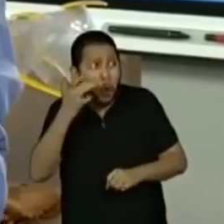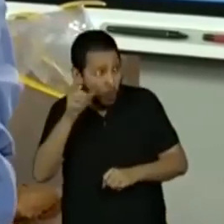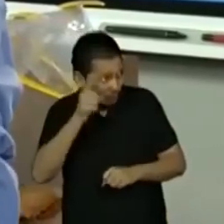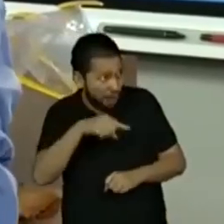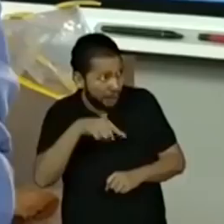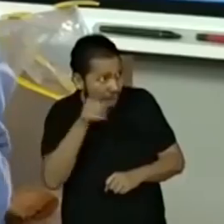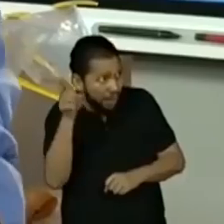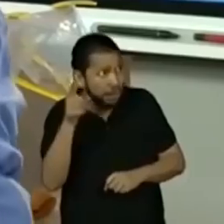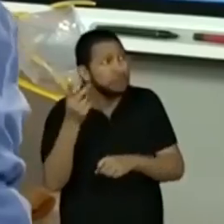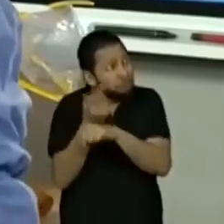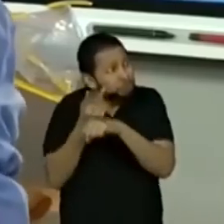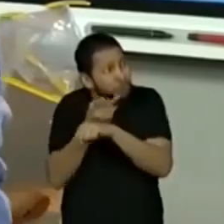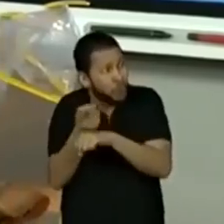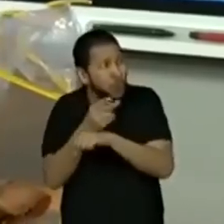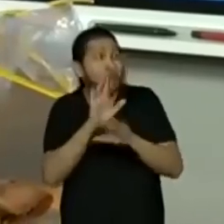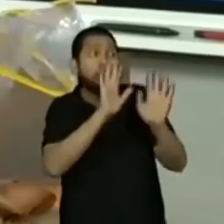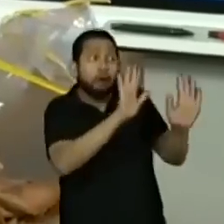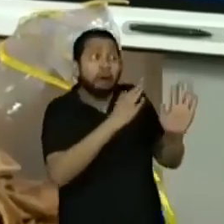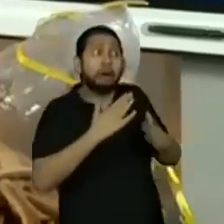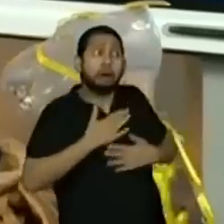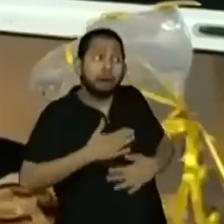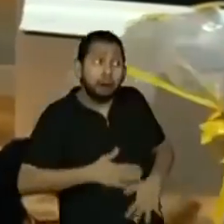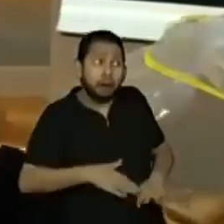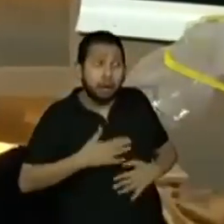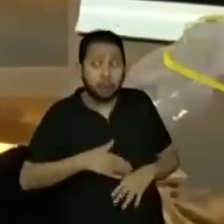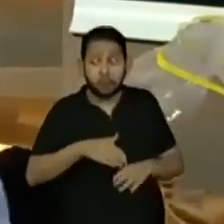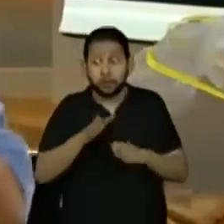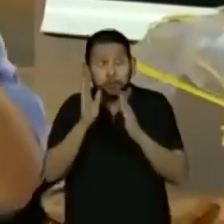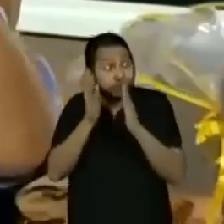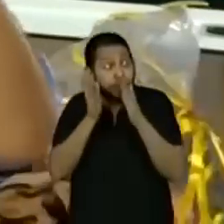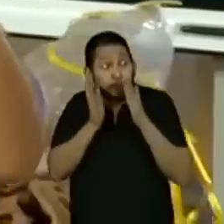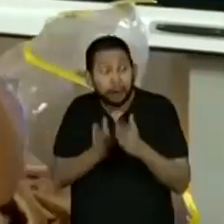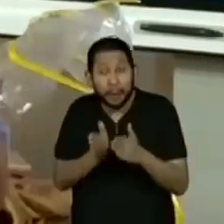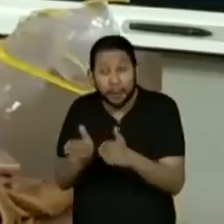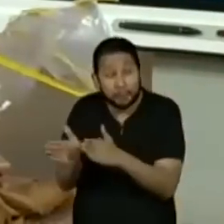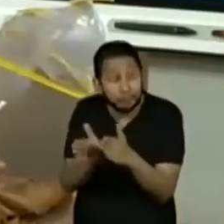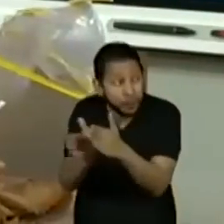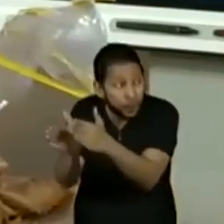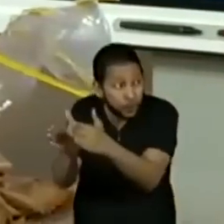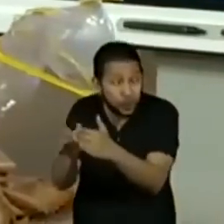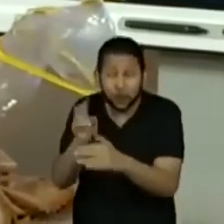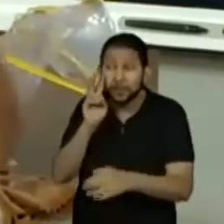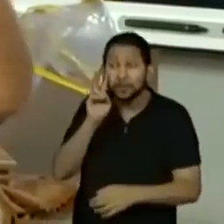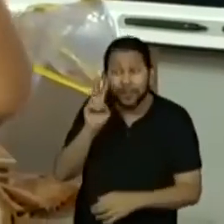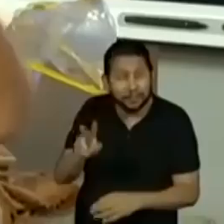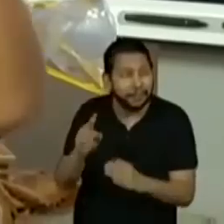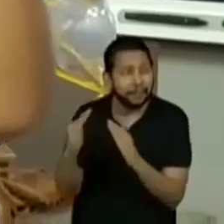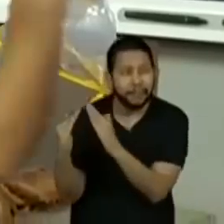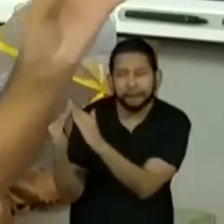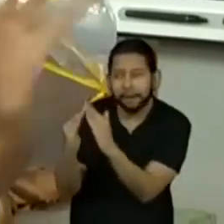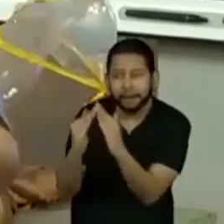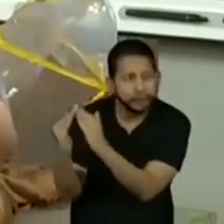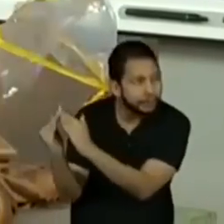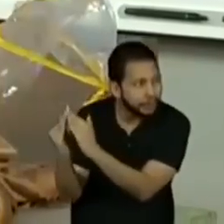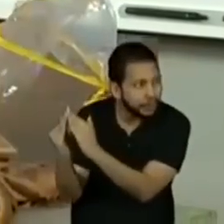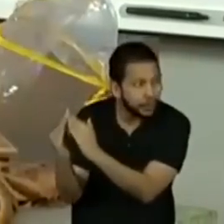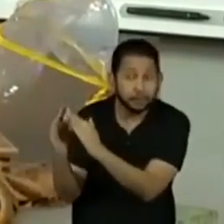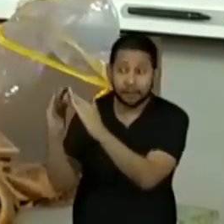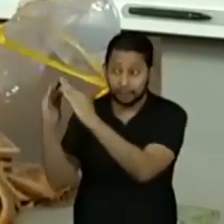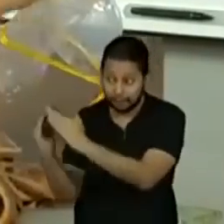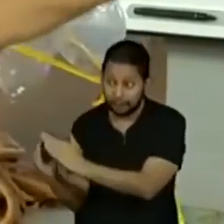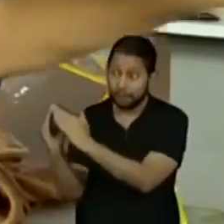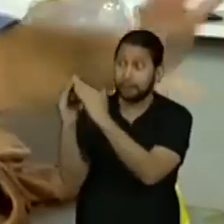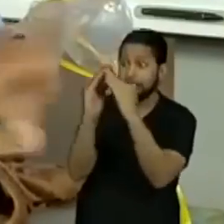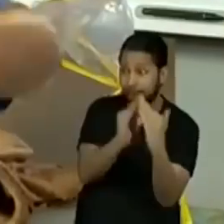de ouro. Olha, quando você andar, vai direto pelo caminho, você vai encontrar numa vila 2 estalagens, uma